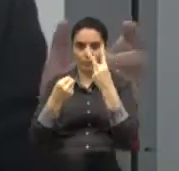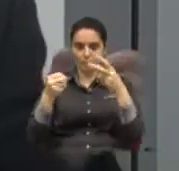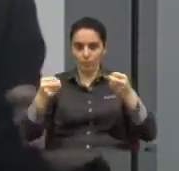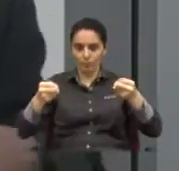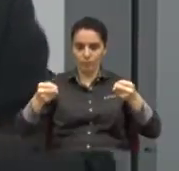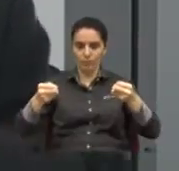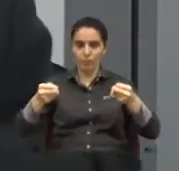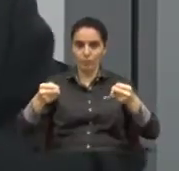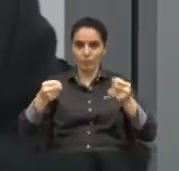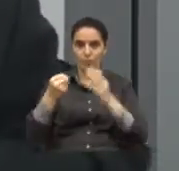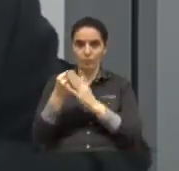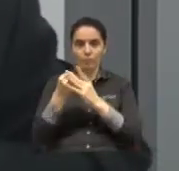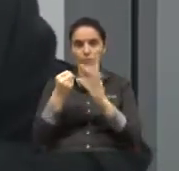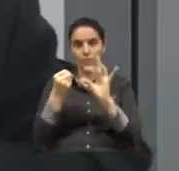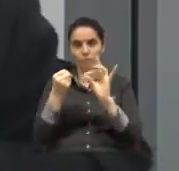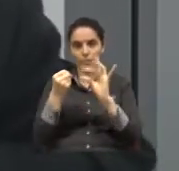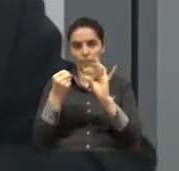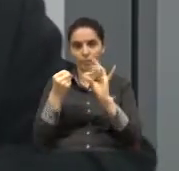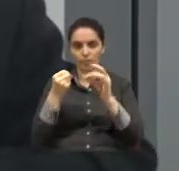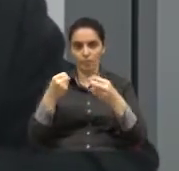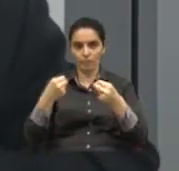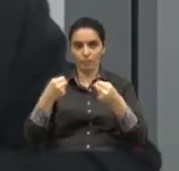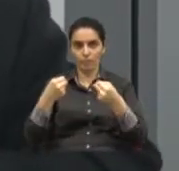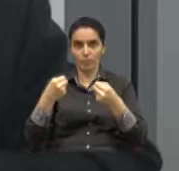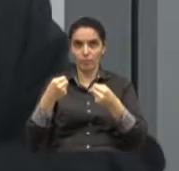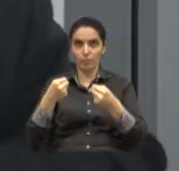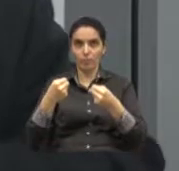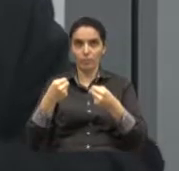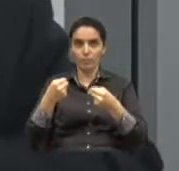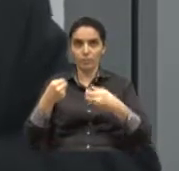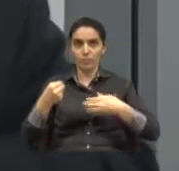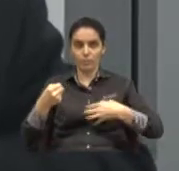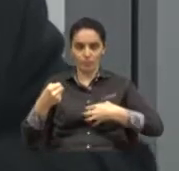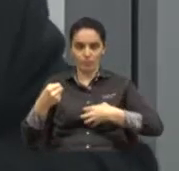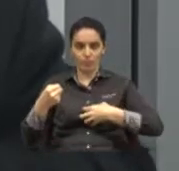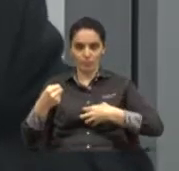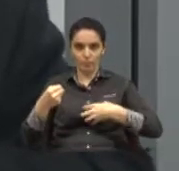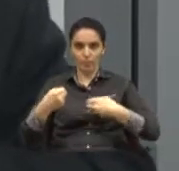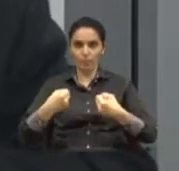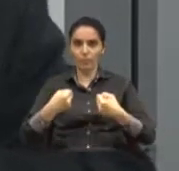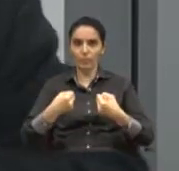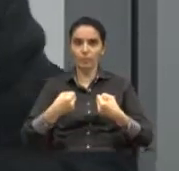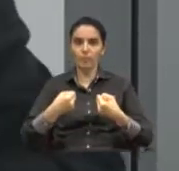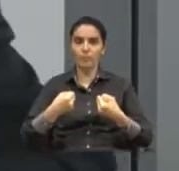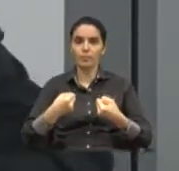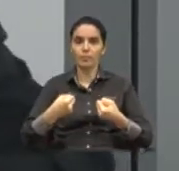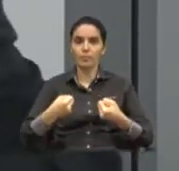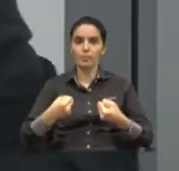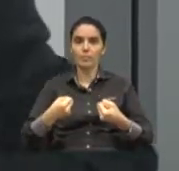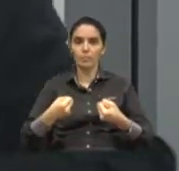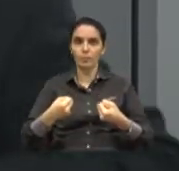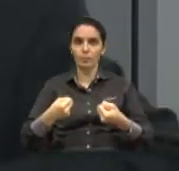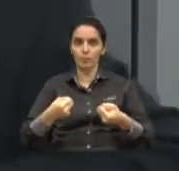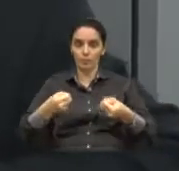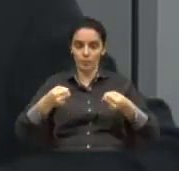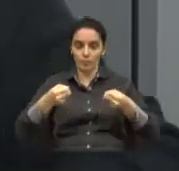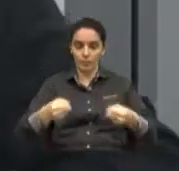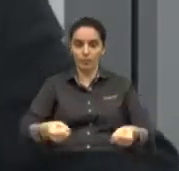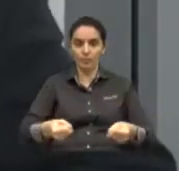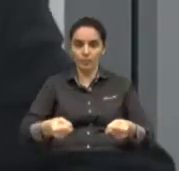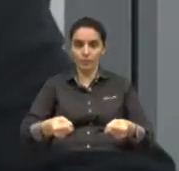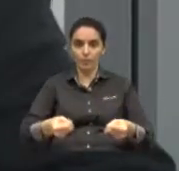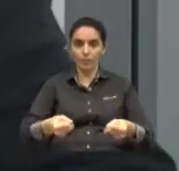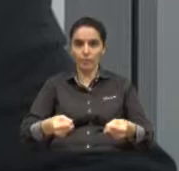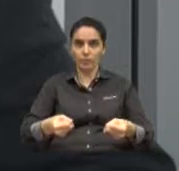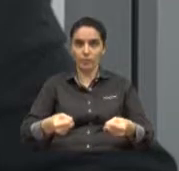pá adesiva, onde você coloca uma mais ou menos aqui no ápice do apêndice xifoide, você fixa ela aqui,